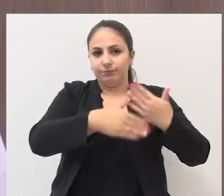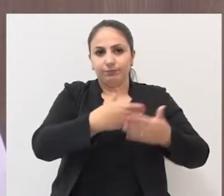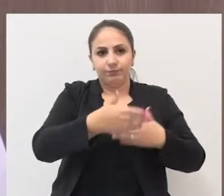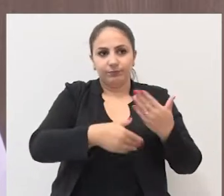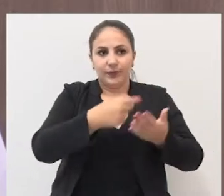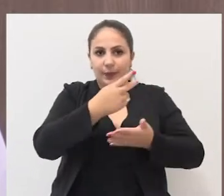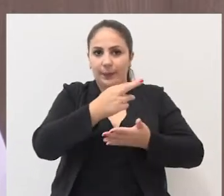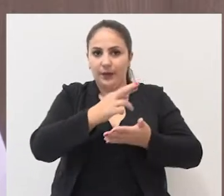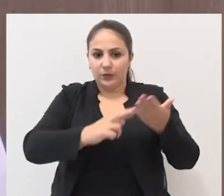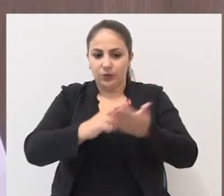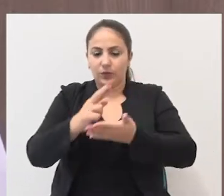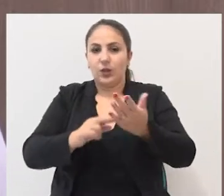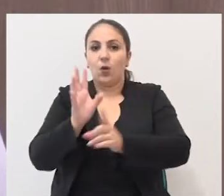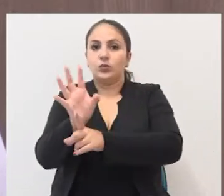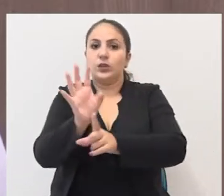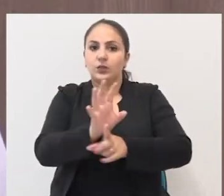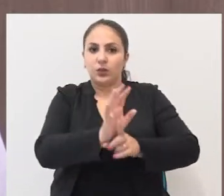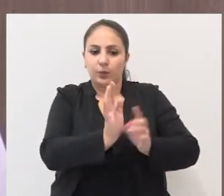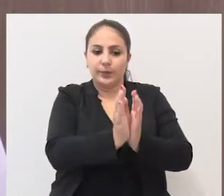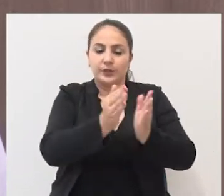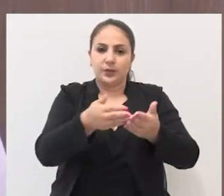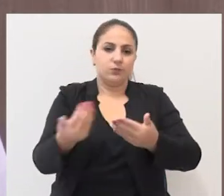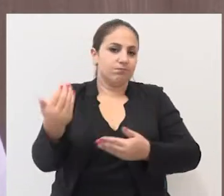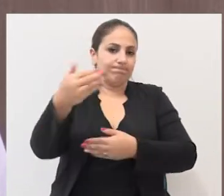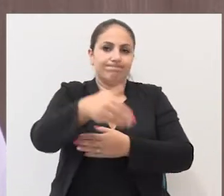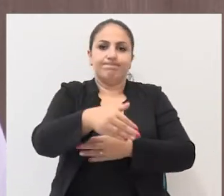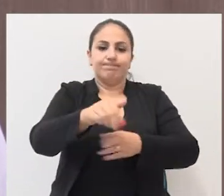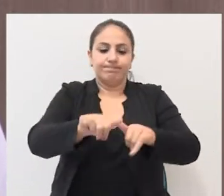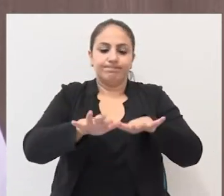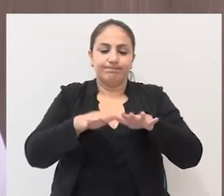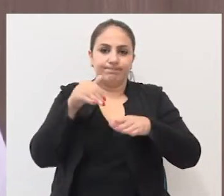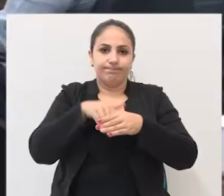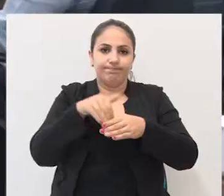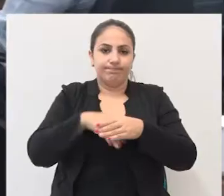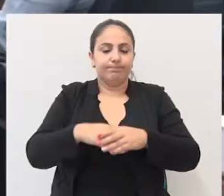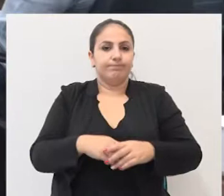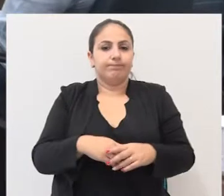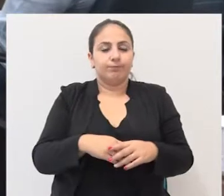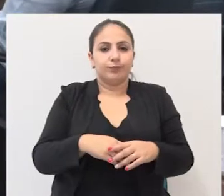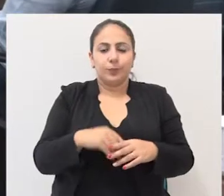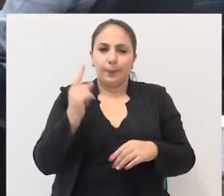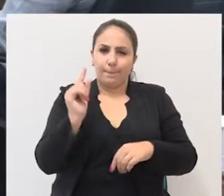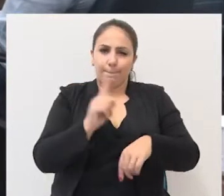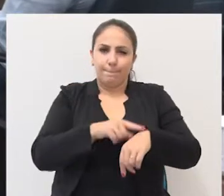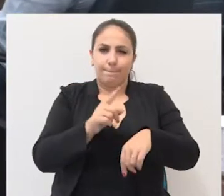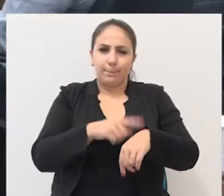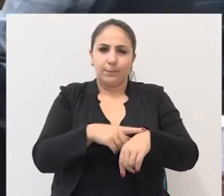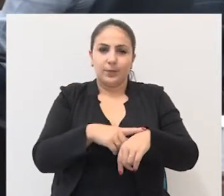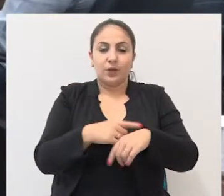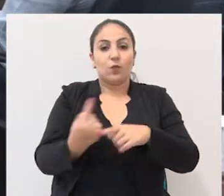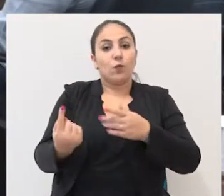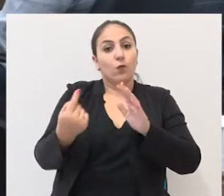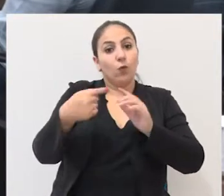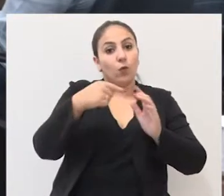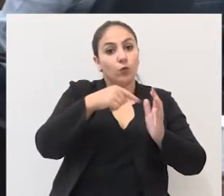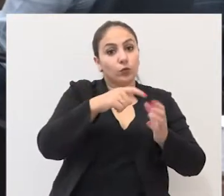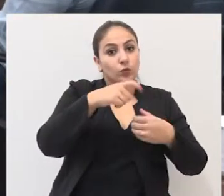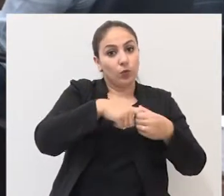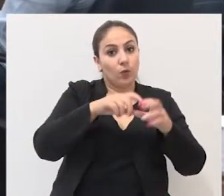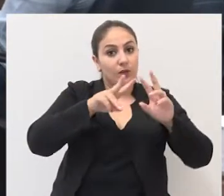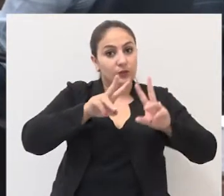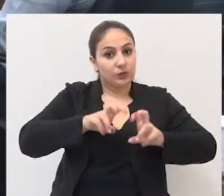parecer contrário nas comissões e não chegou a vir ao plenário para votação. Recentemente, o tema voltou ao debate com